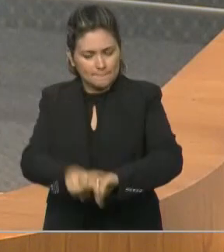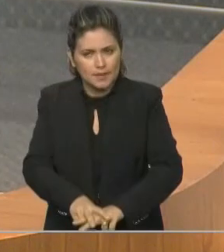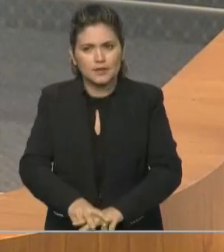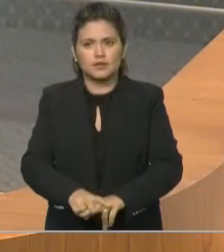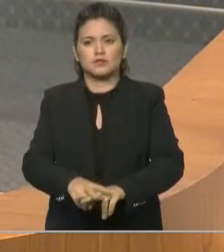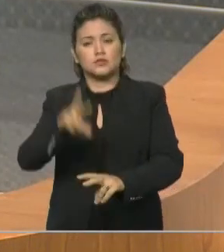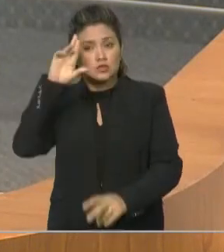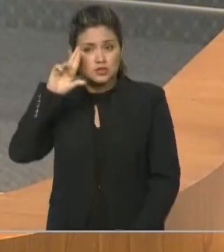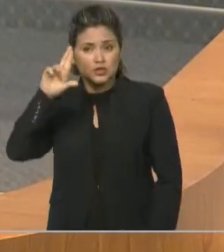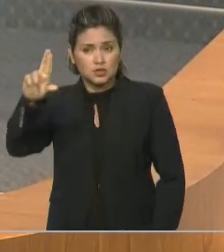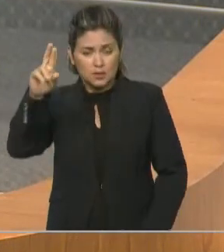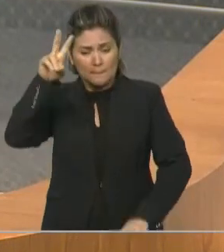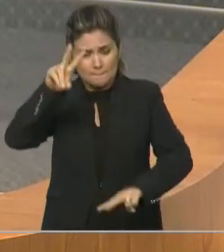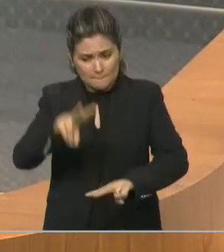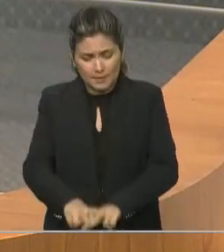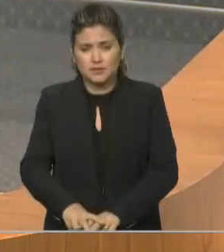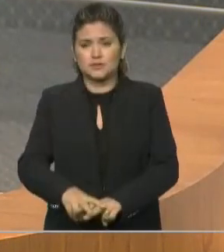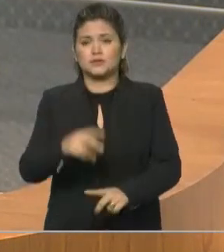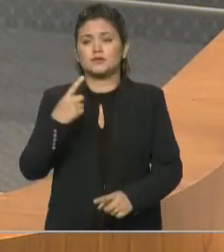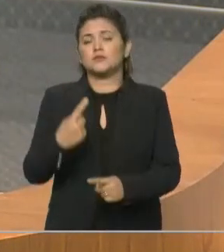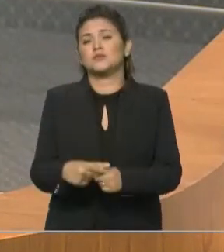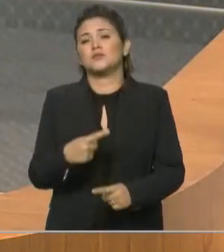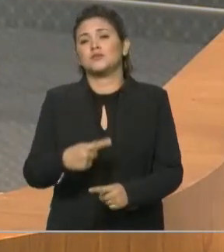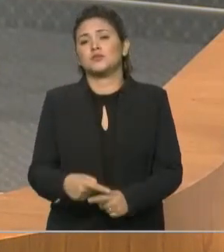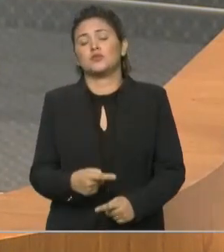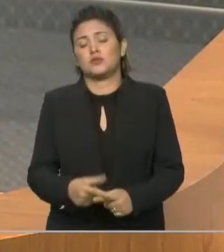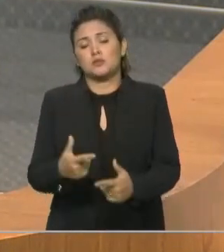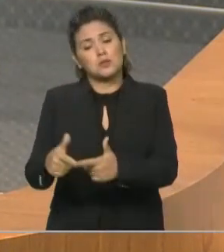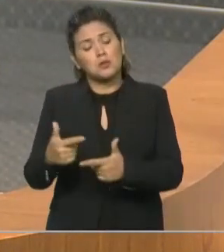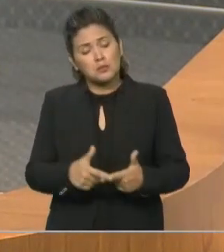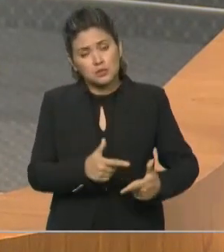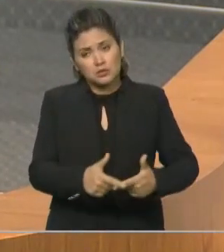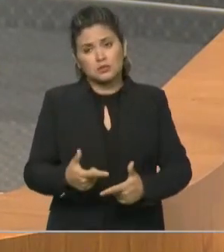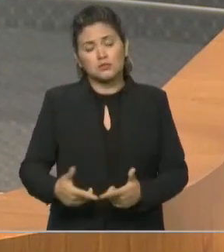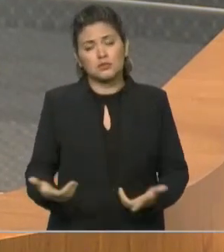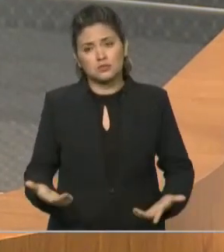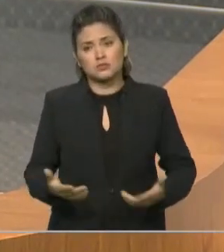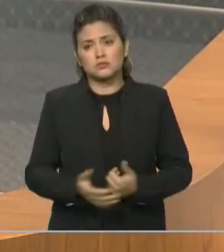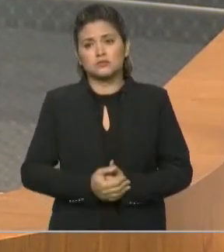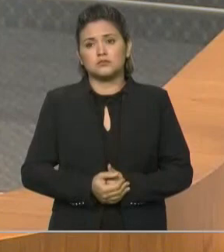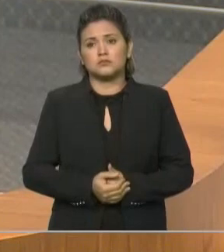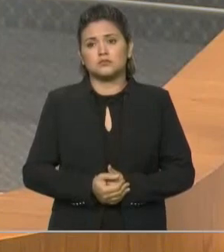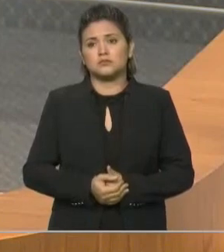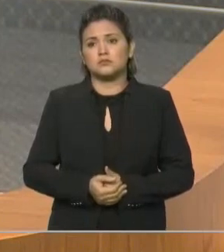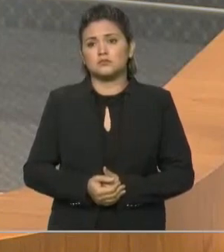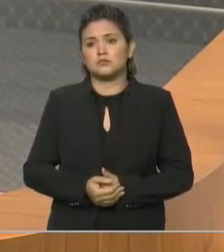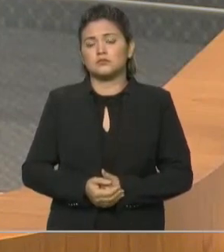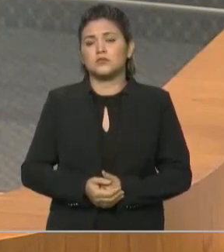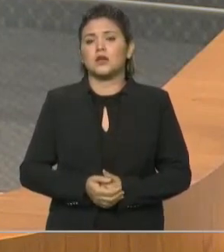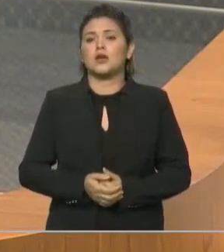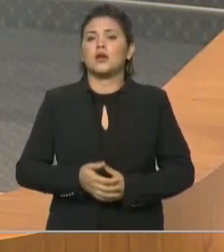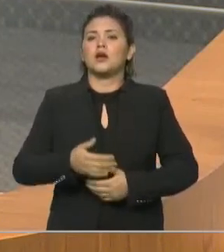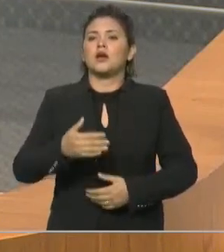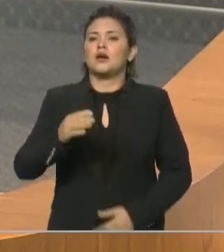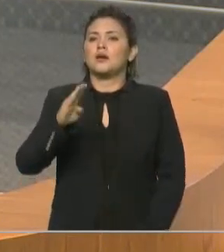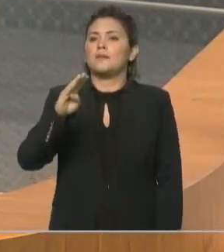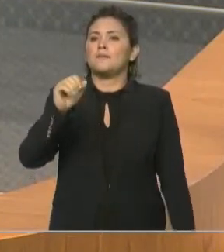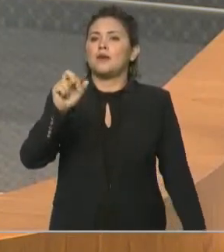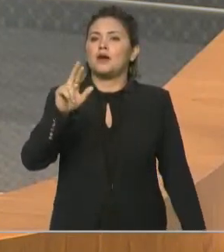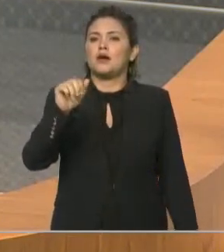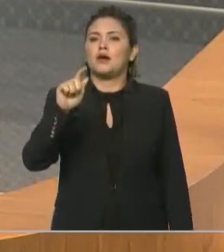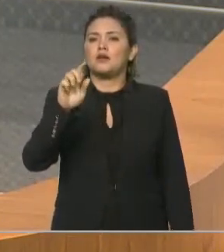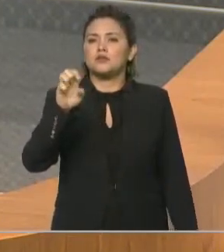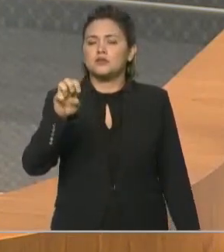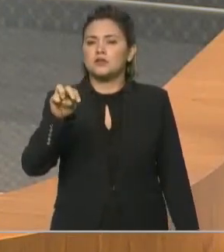diretores presos, por conta dessa situação que nós estamos vivenciando aqui. A barragem do Flores e do Bacanga, vinculado também